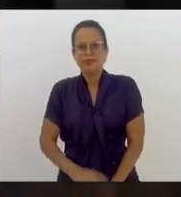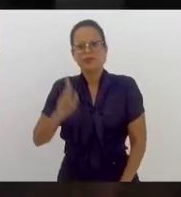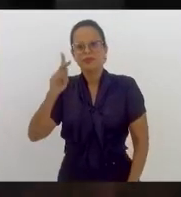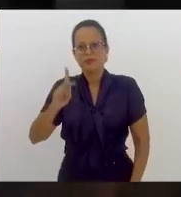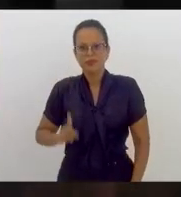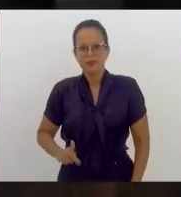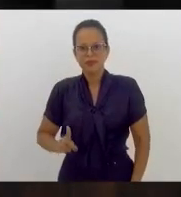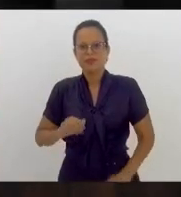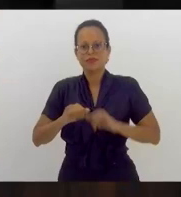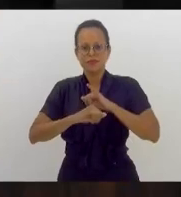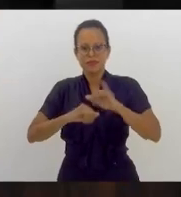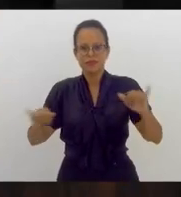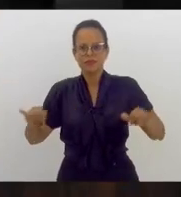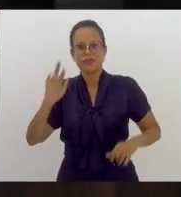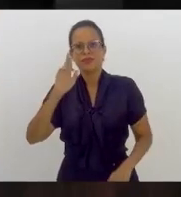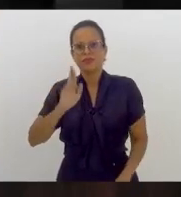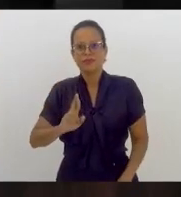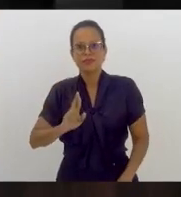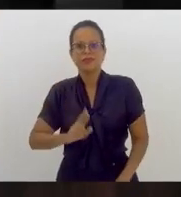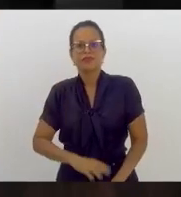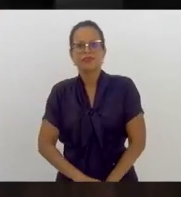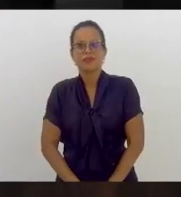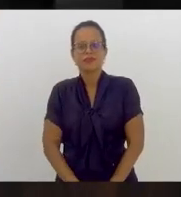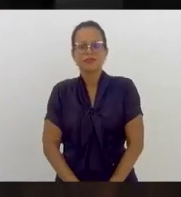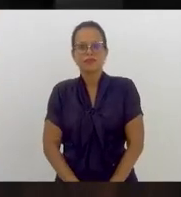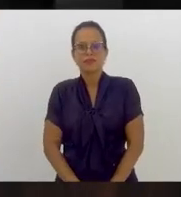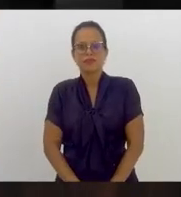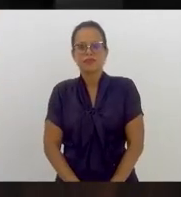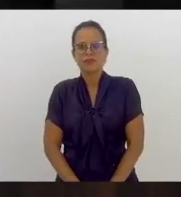Presidência vai proclamar o resultado.